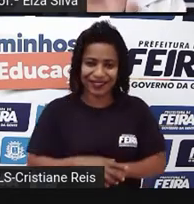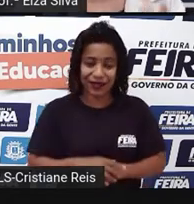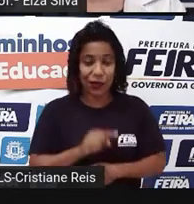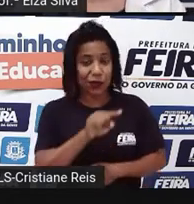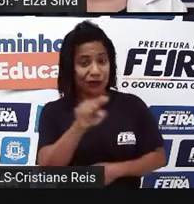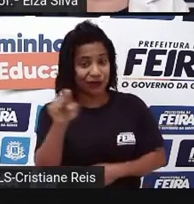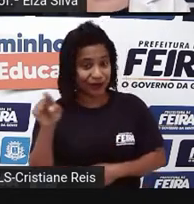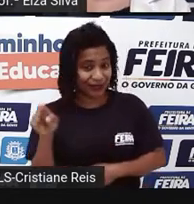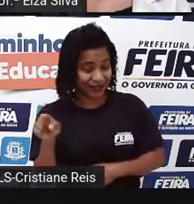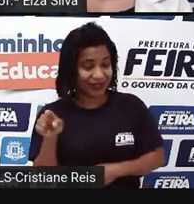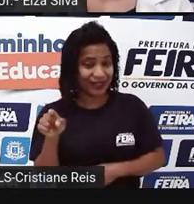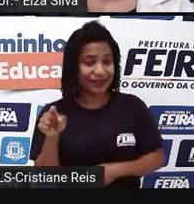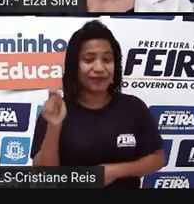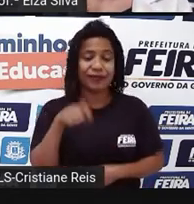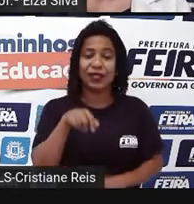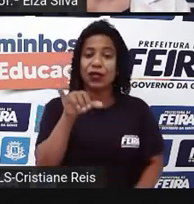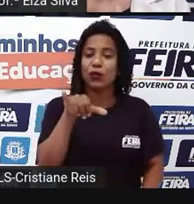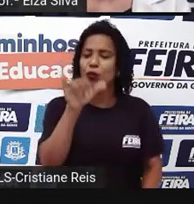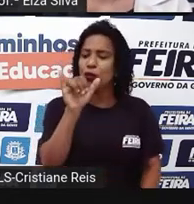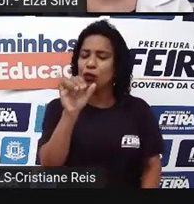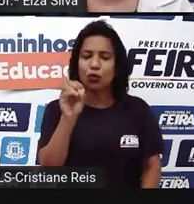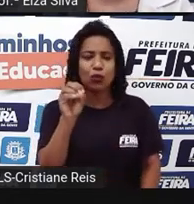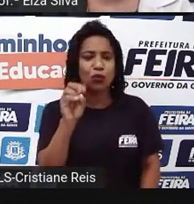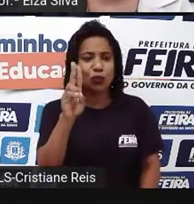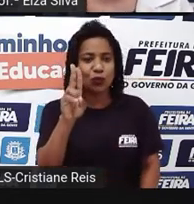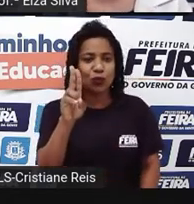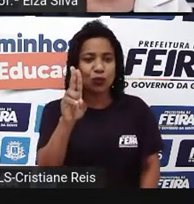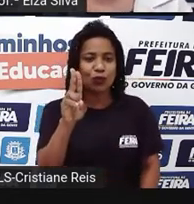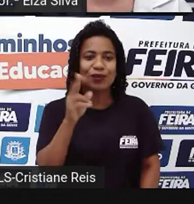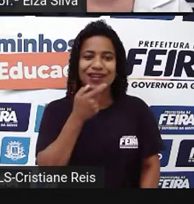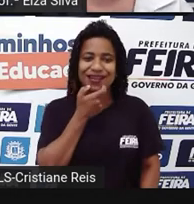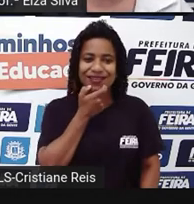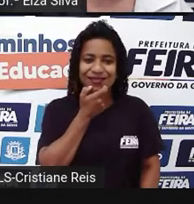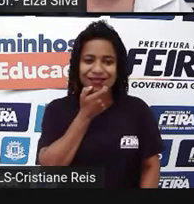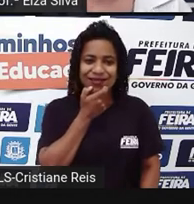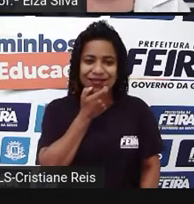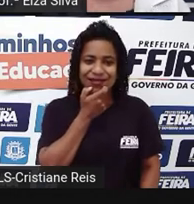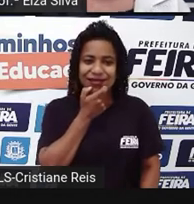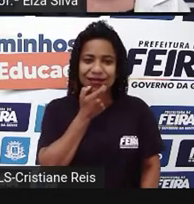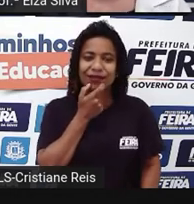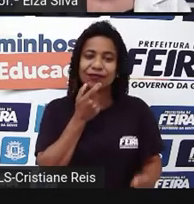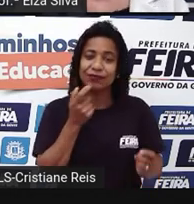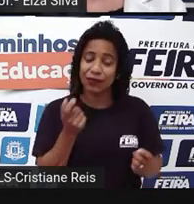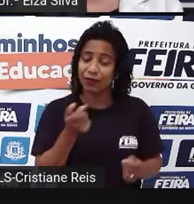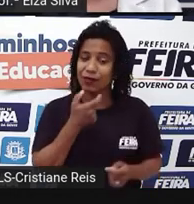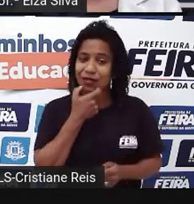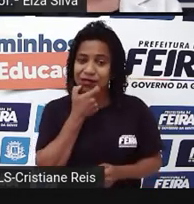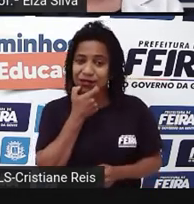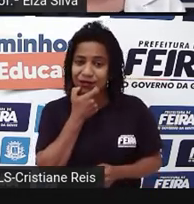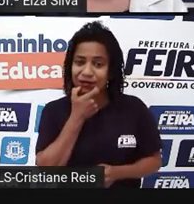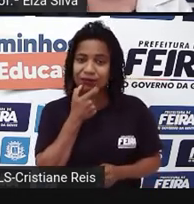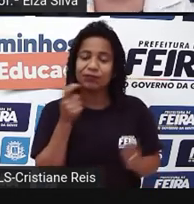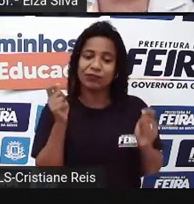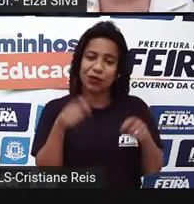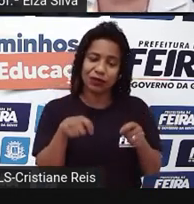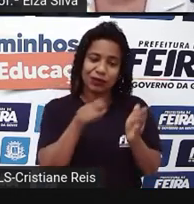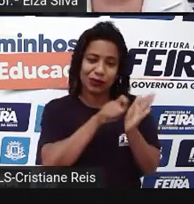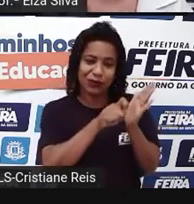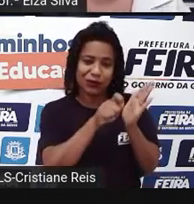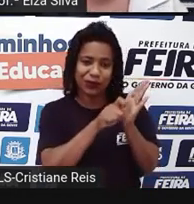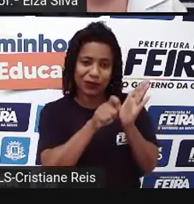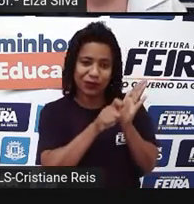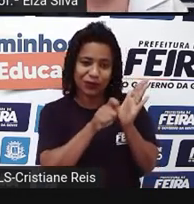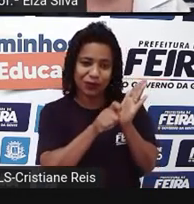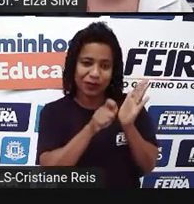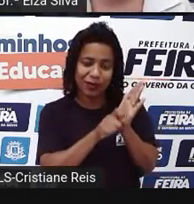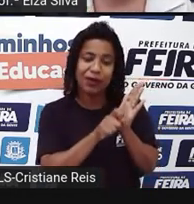né? Porque o IU nós já sabemos que o inglês não muda nem a pronúncia nem a escrita, mas na tradução eu posso utilizar